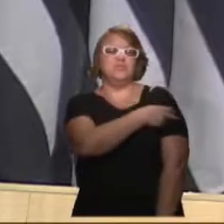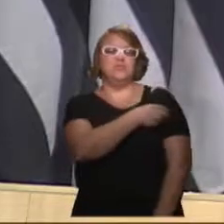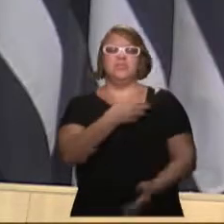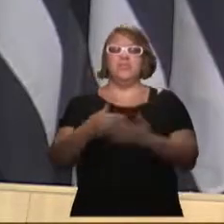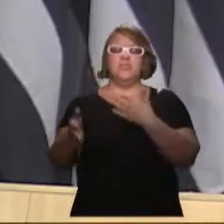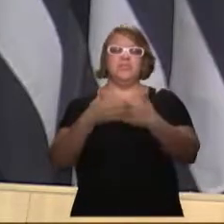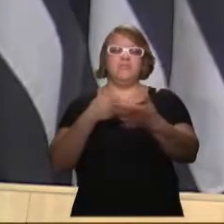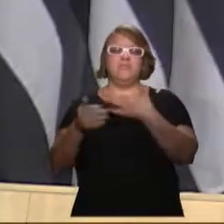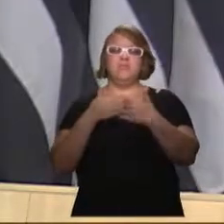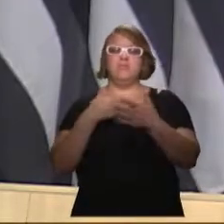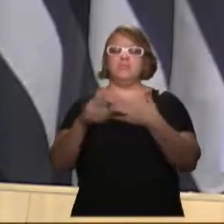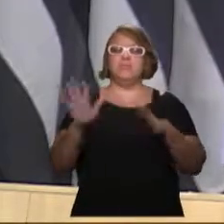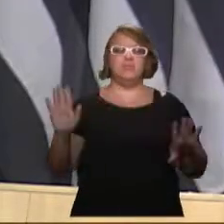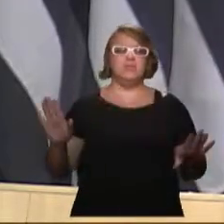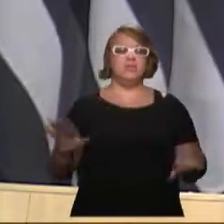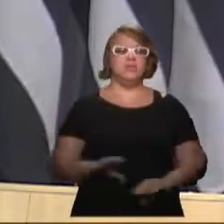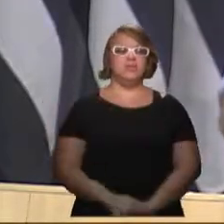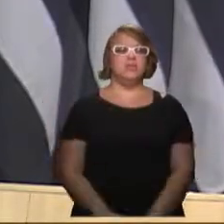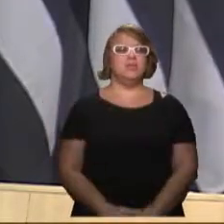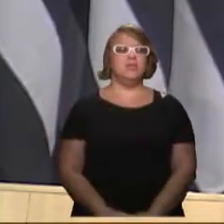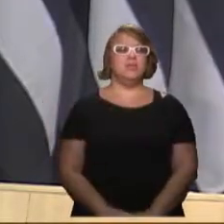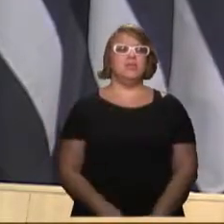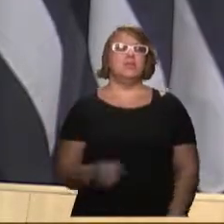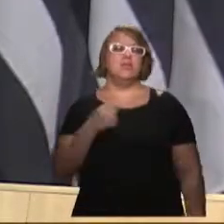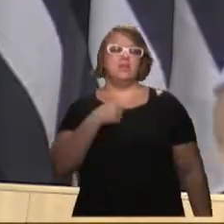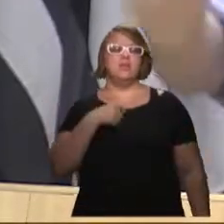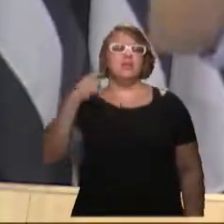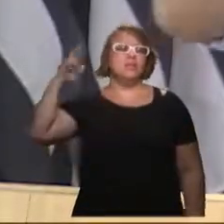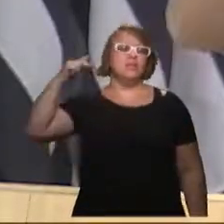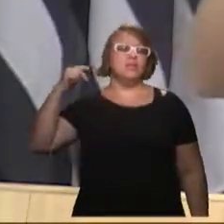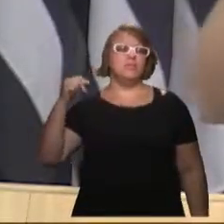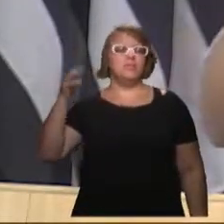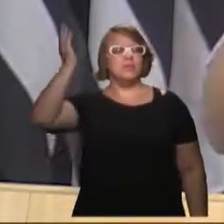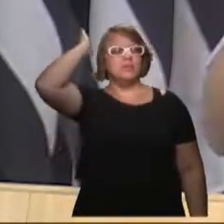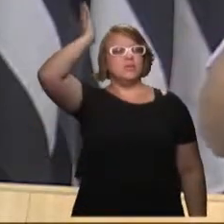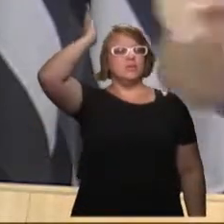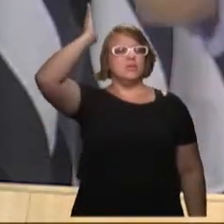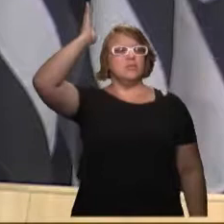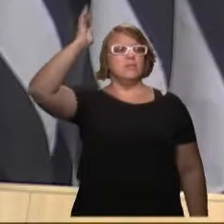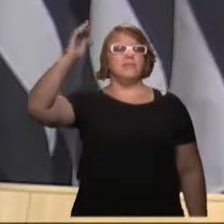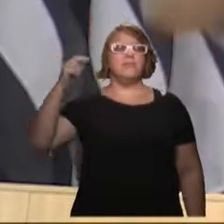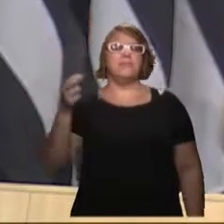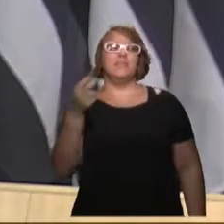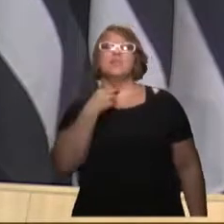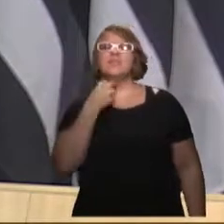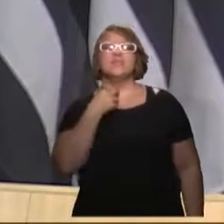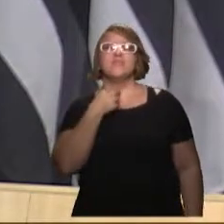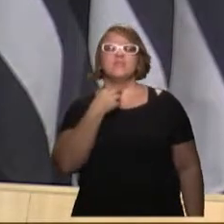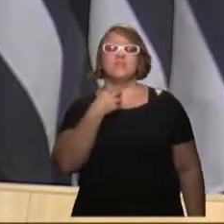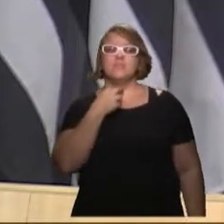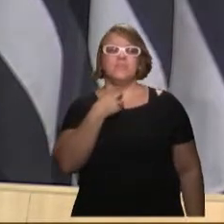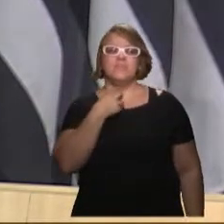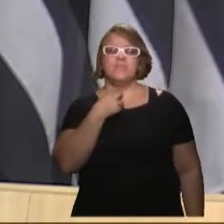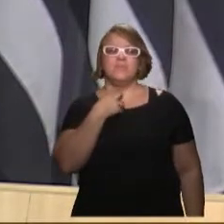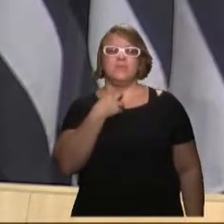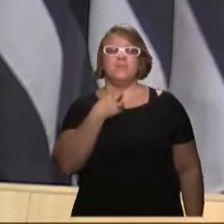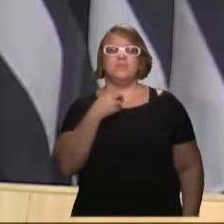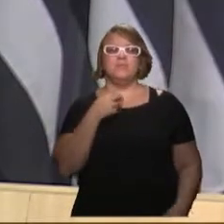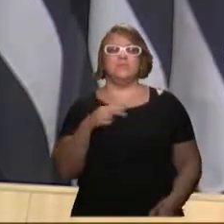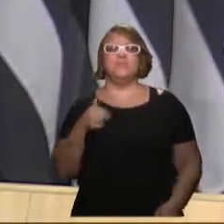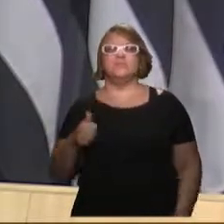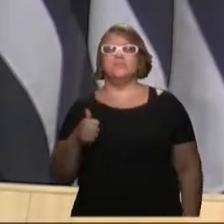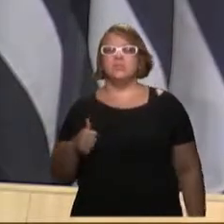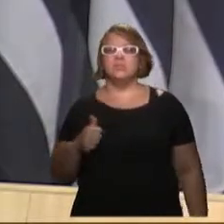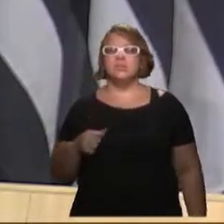as futuras gerações. Eu, como vereador de Taubaté, não posso permitir que 35 anos comprometimento da folha do município de